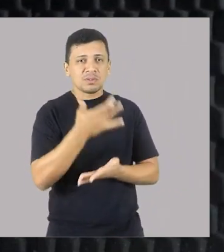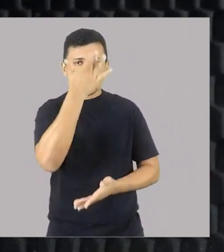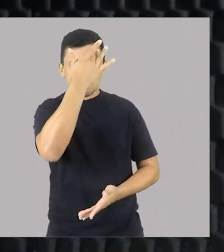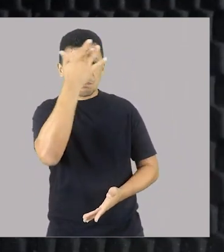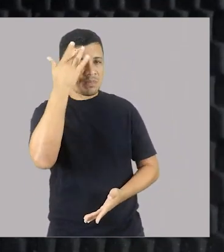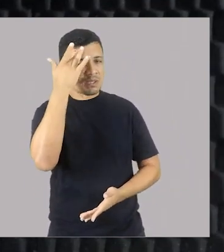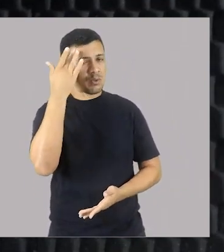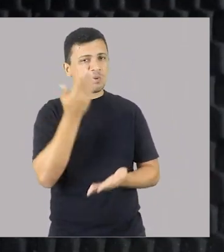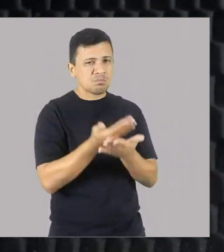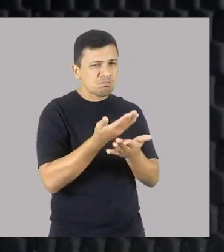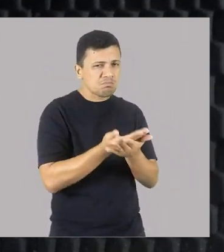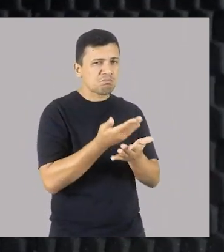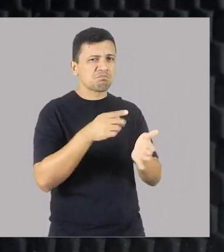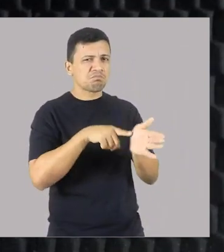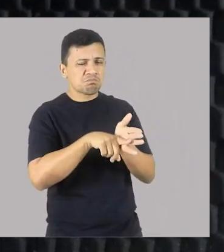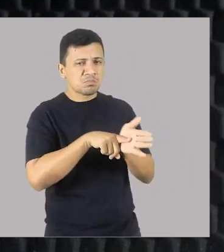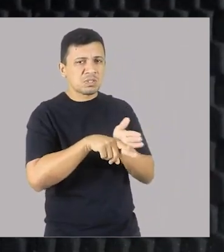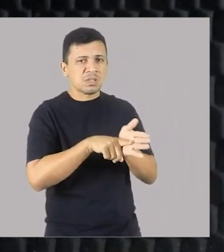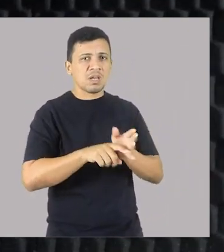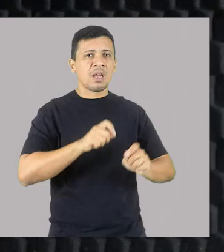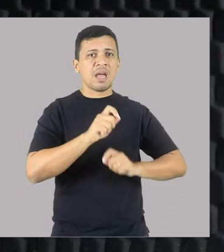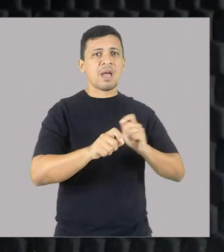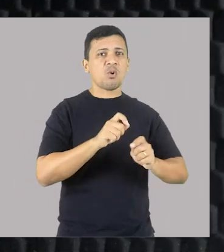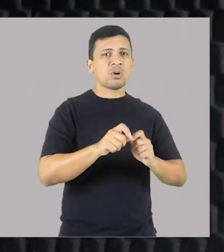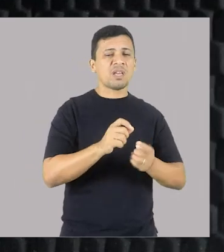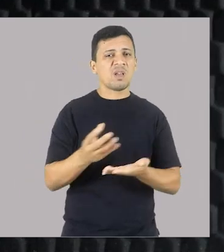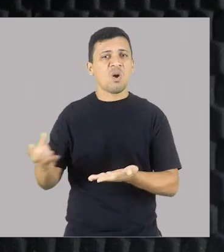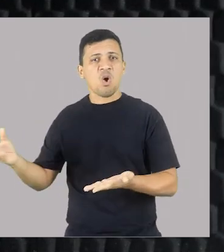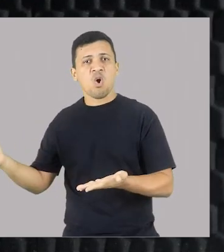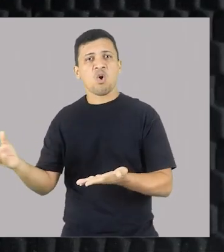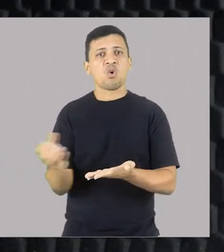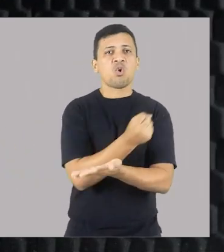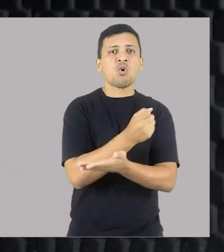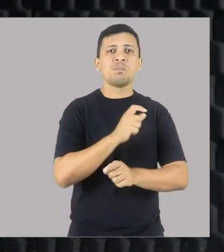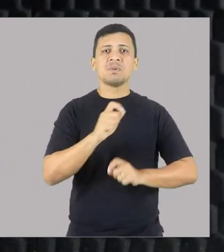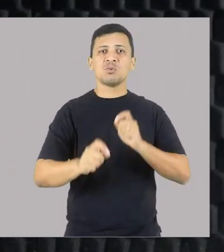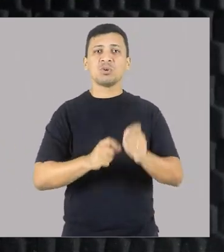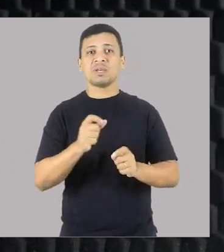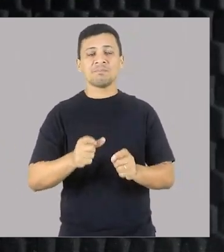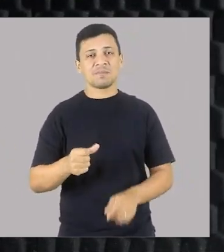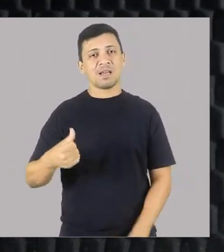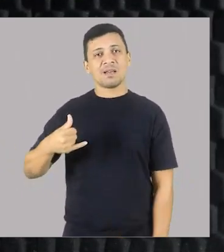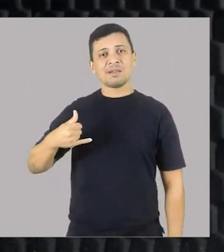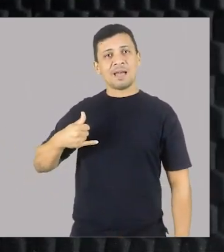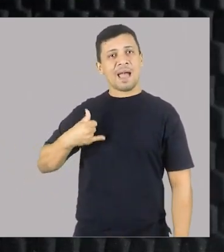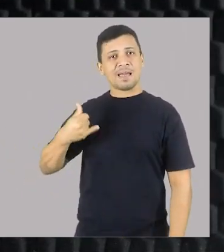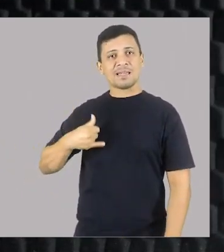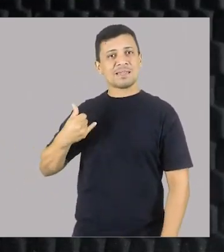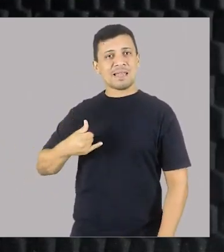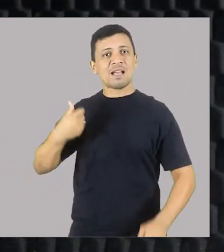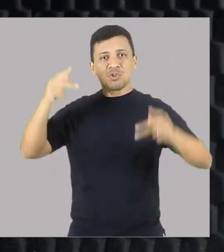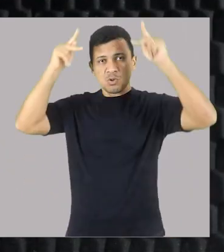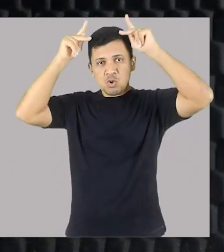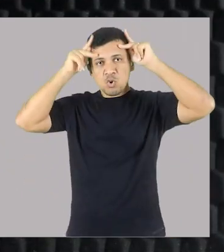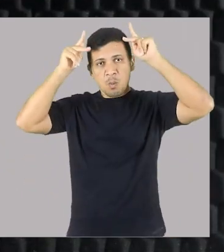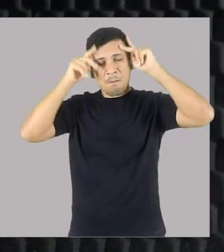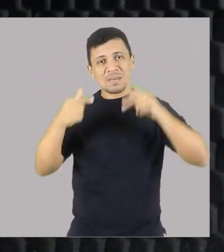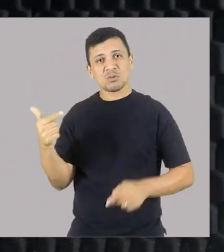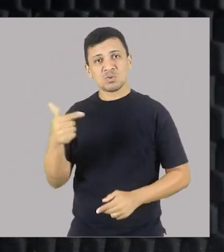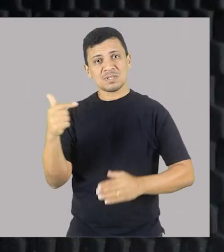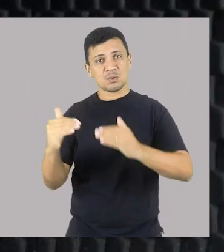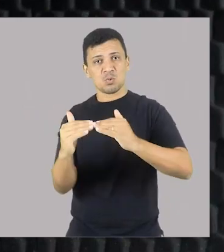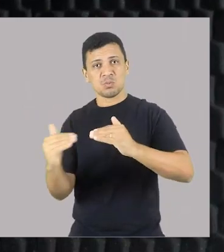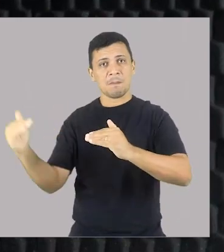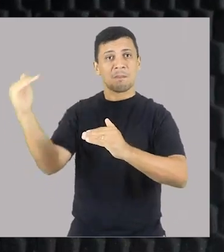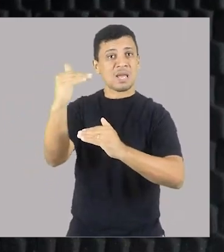pensadores, passa ali pelo golpe da maioridade, que foi um golpe dado ali em 1840, um